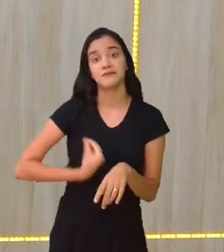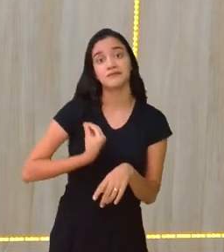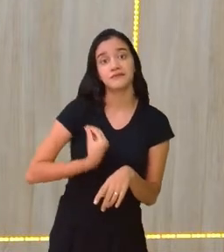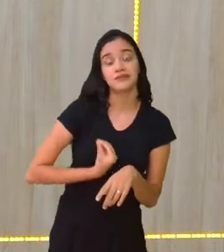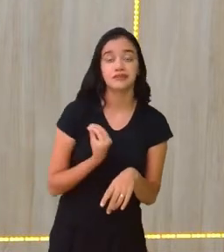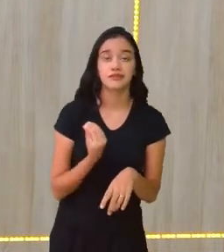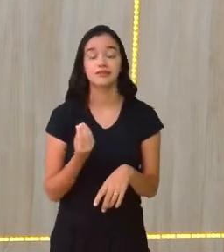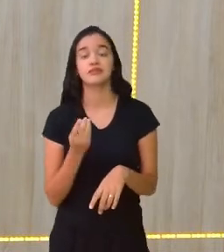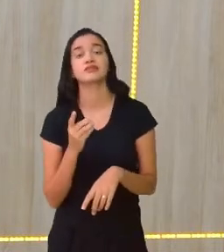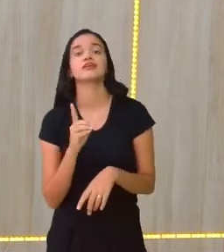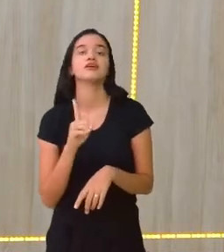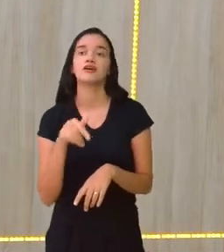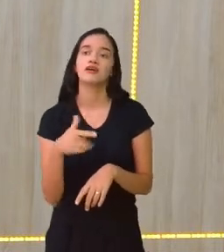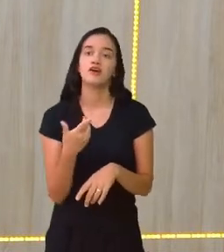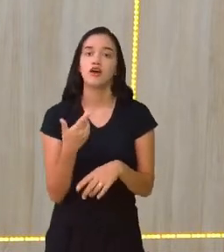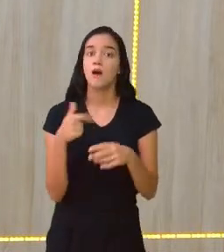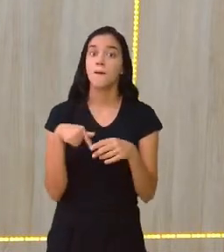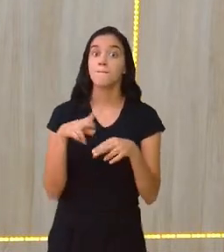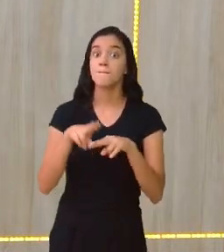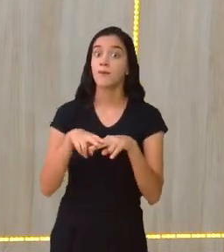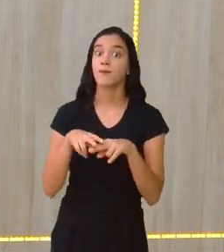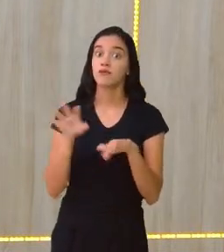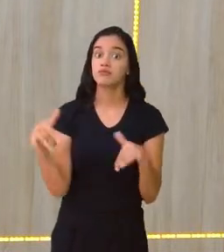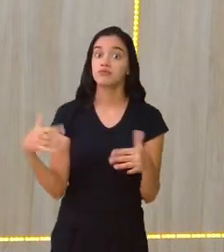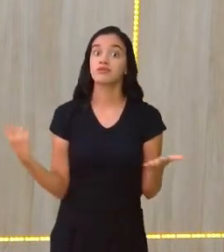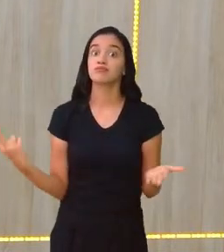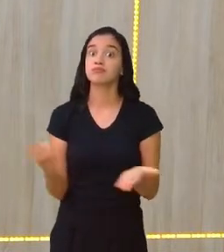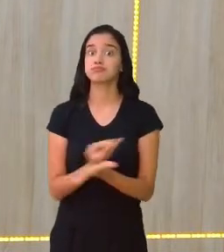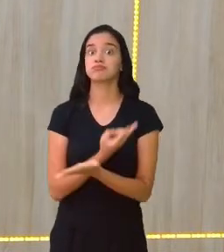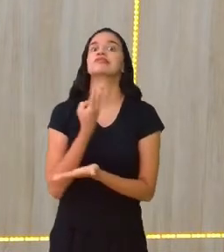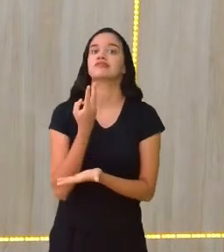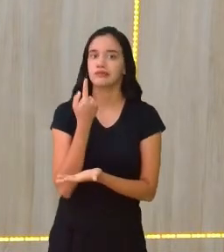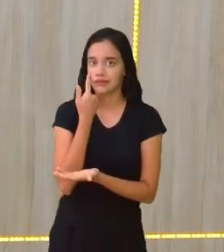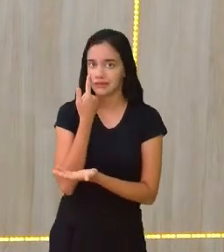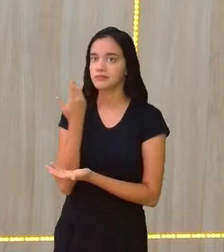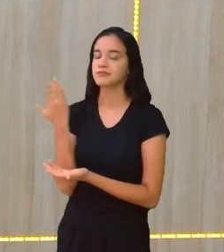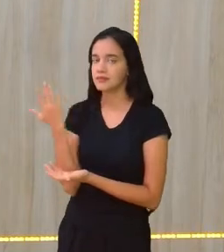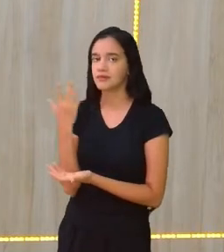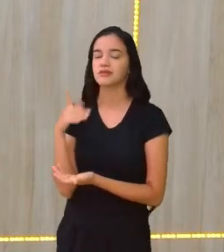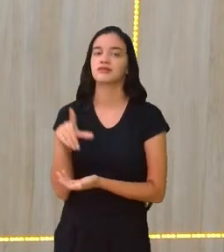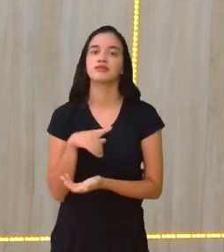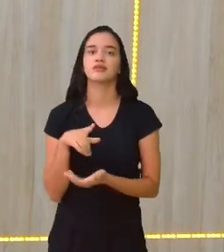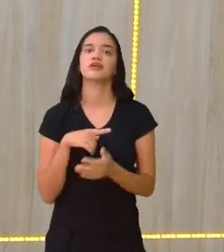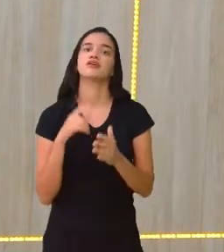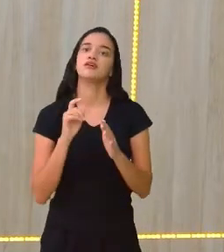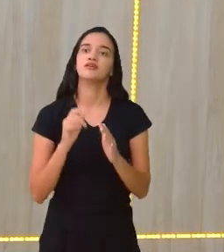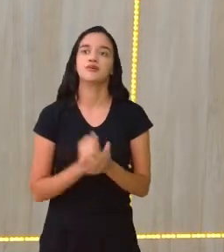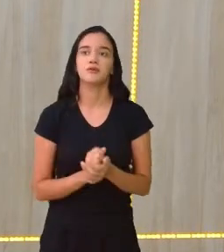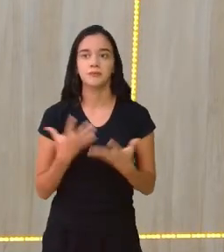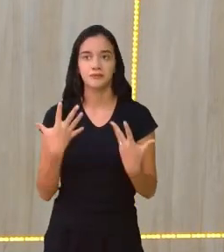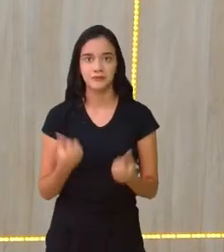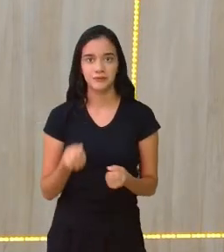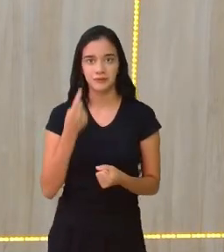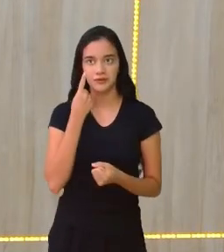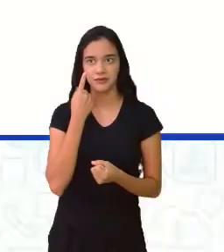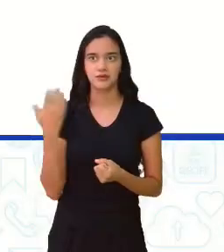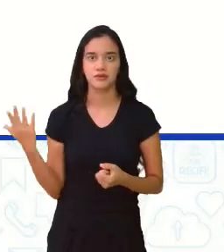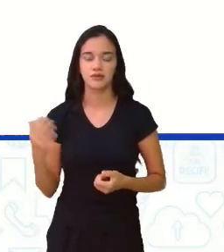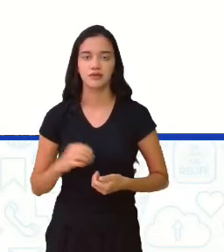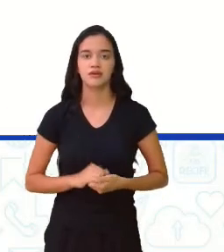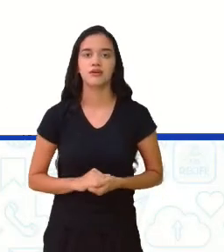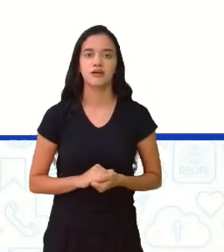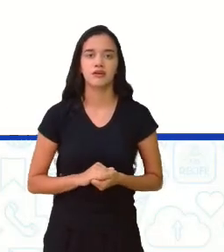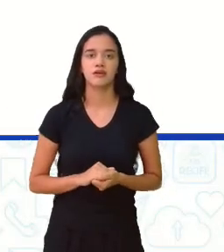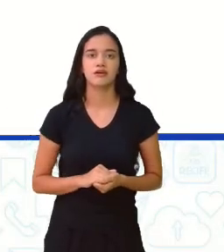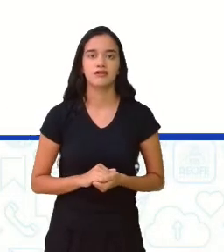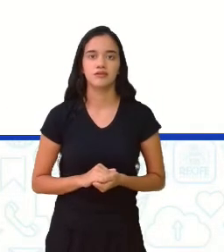implicar por conta desses acidentes, né? Esses acidentes aí que ocorrem no oceano. Então vamos dar uma olhadinha. Oceanos